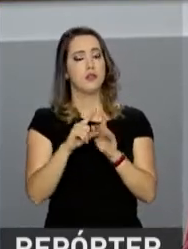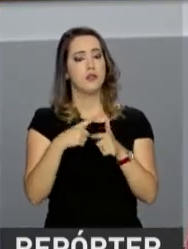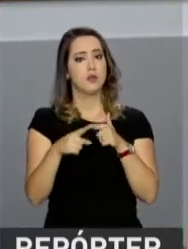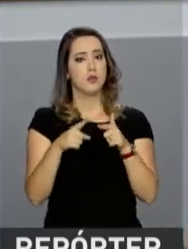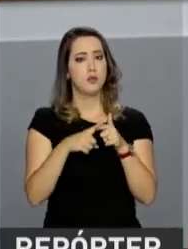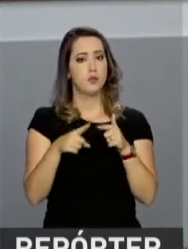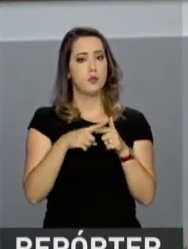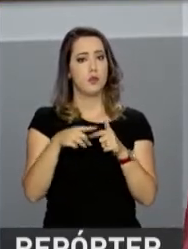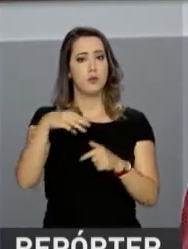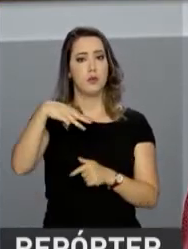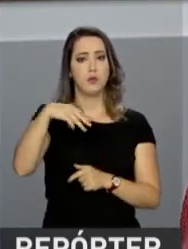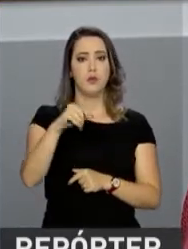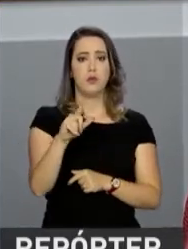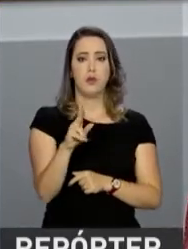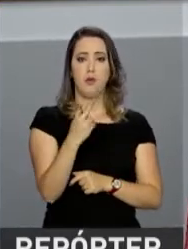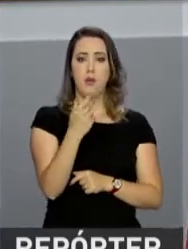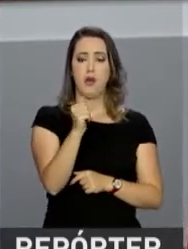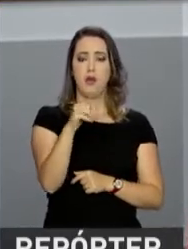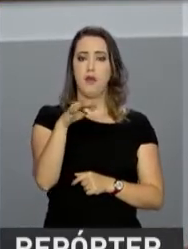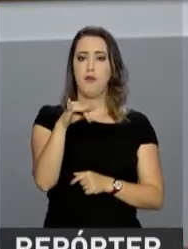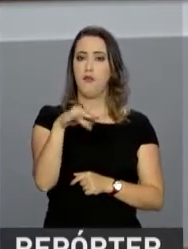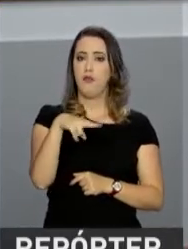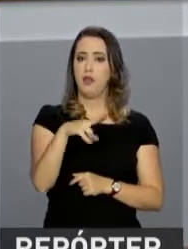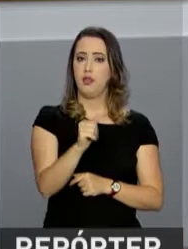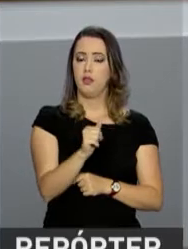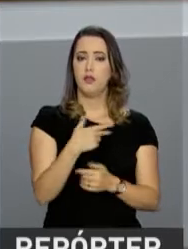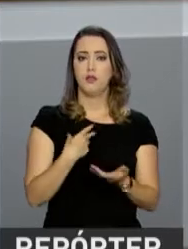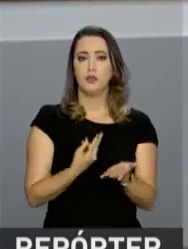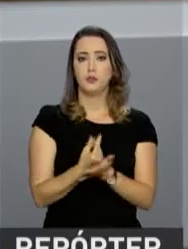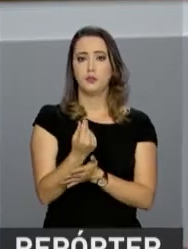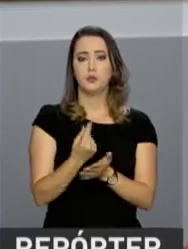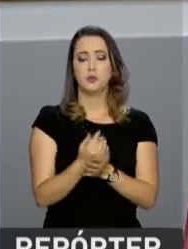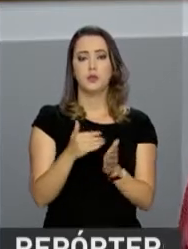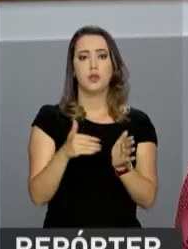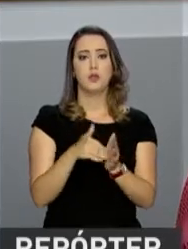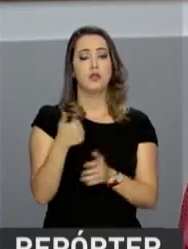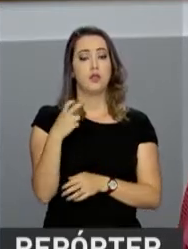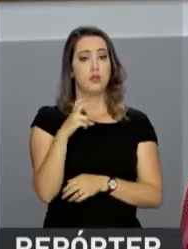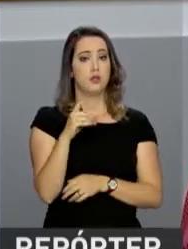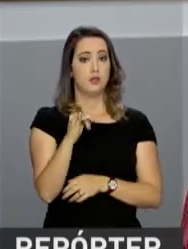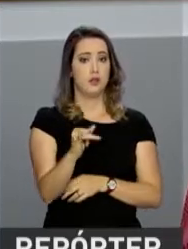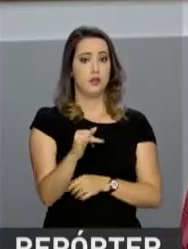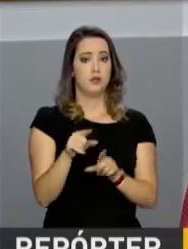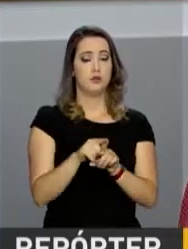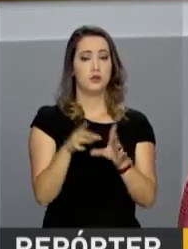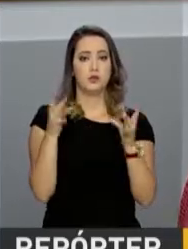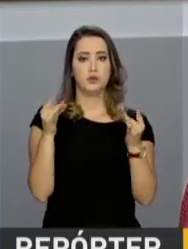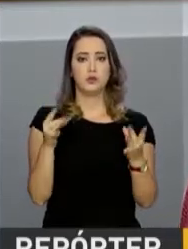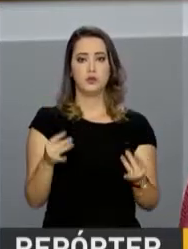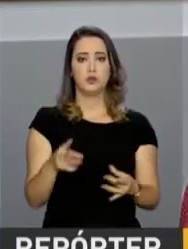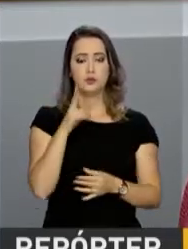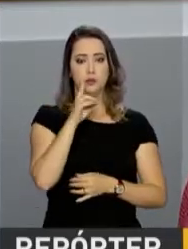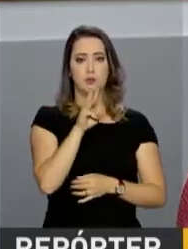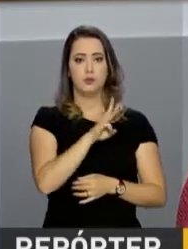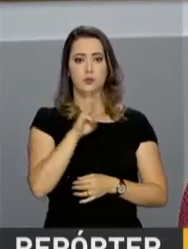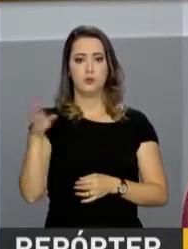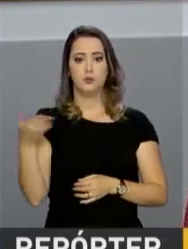deixarão a malha fina o crédito bancário será realizado no próximo dia 15 os detalhes estão em